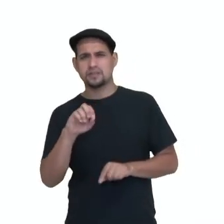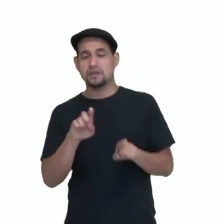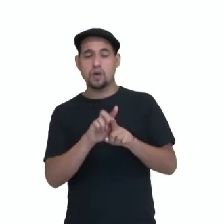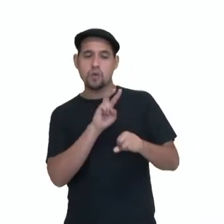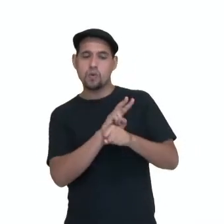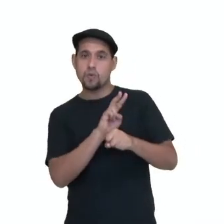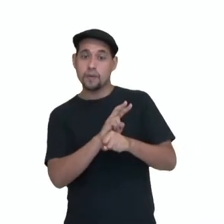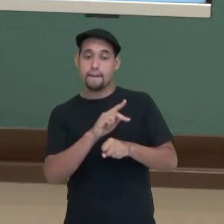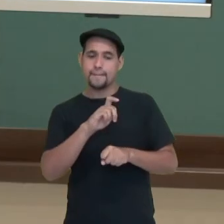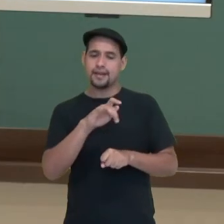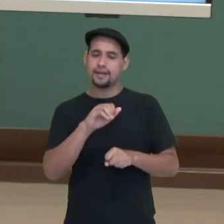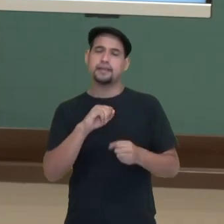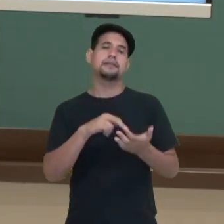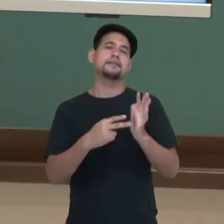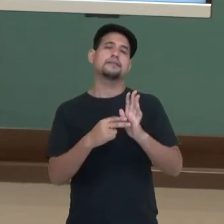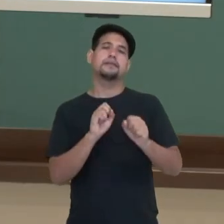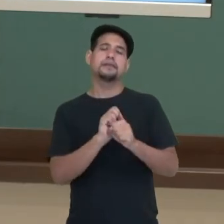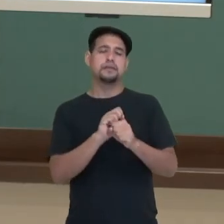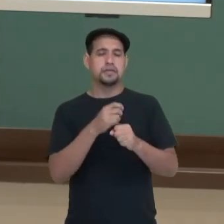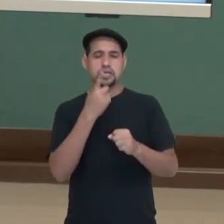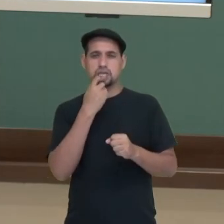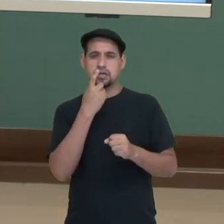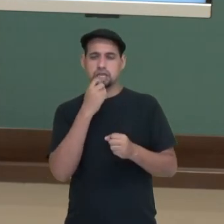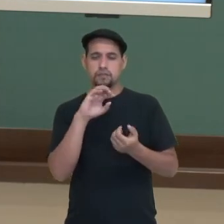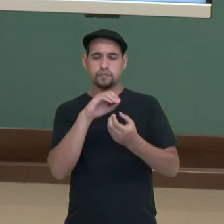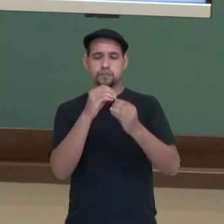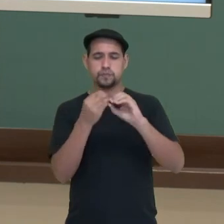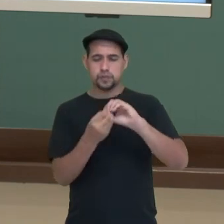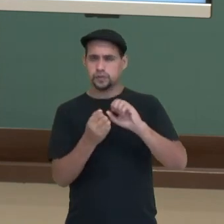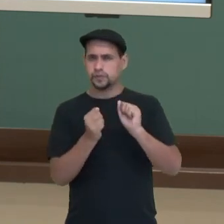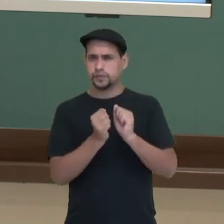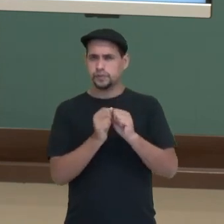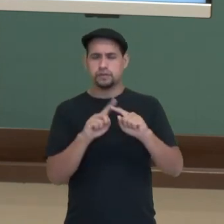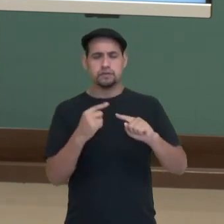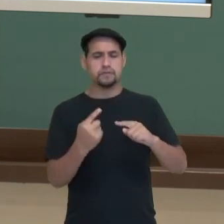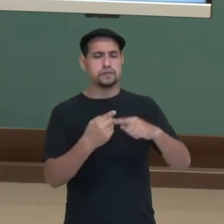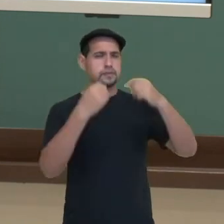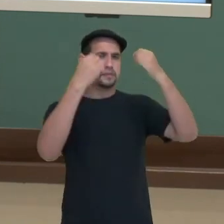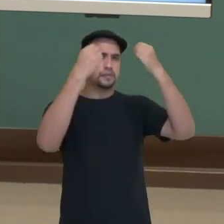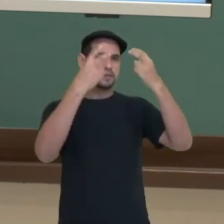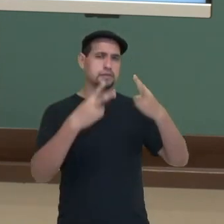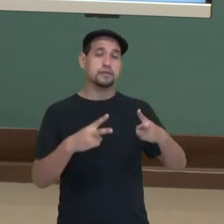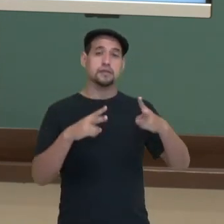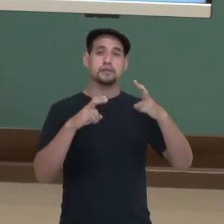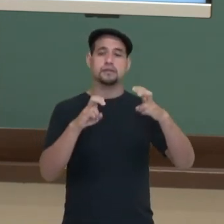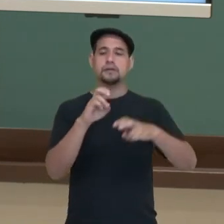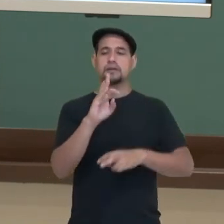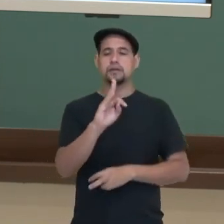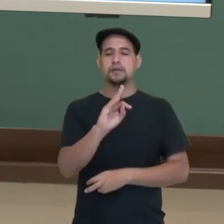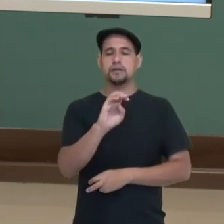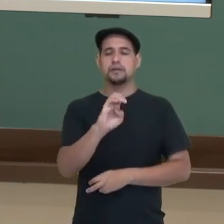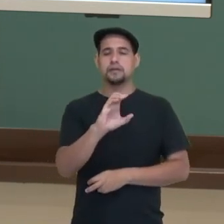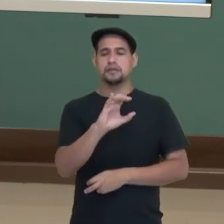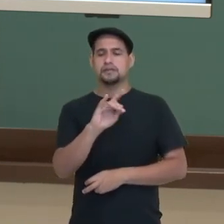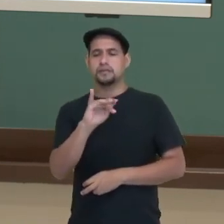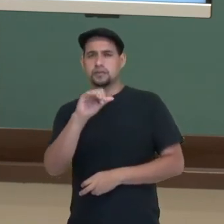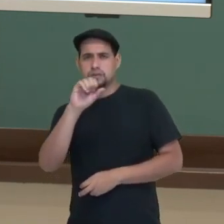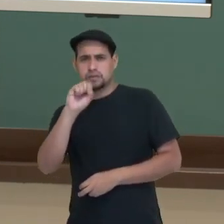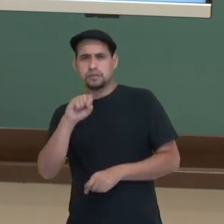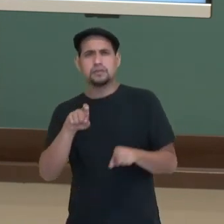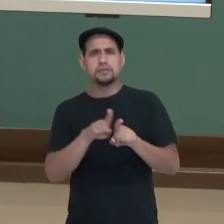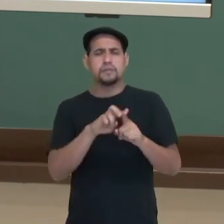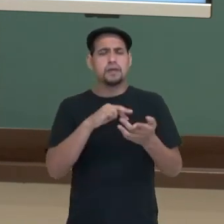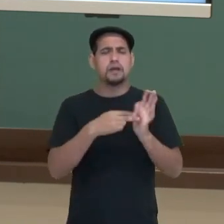plaquetas fazem parte do processo de coagulação do sangue. Vamos falar agora sobre o tecido muscular. O tecido muscular